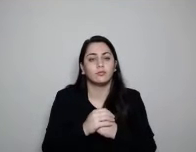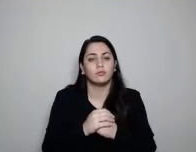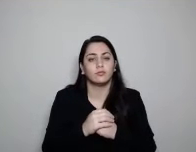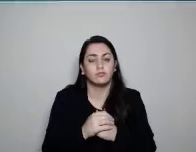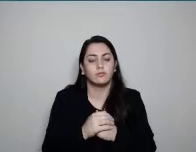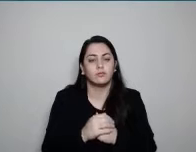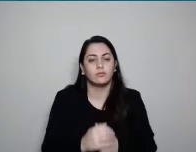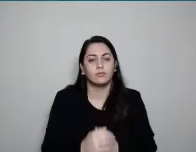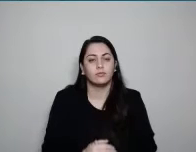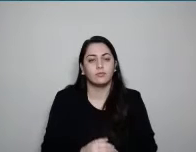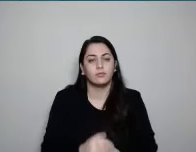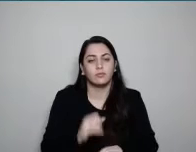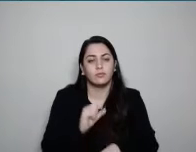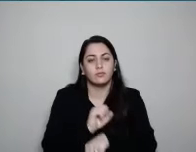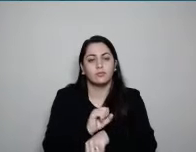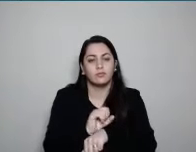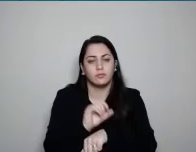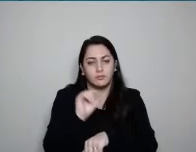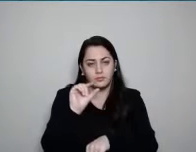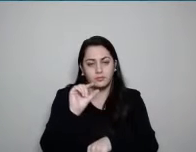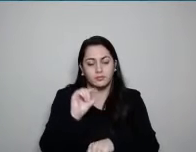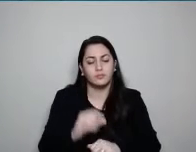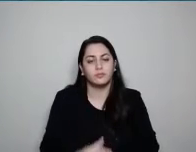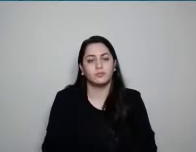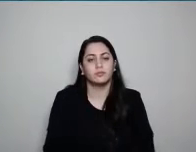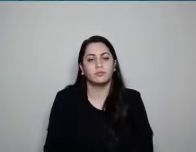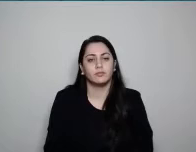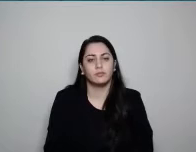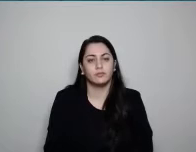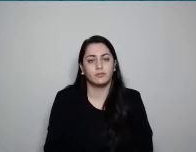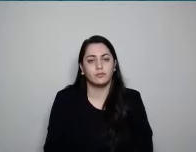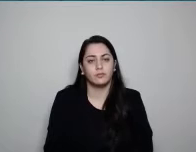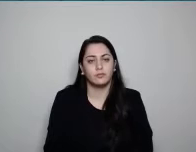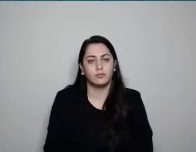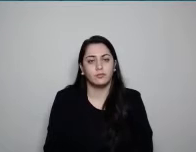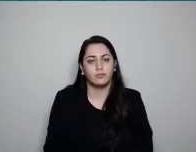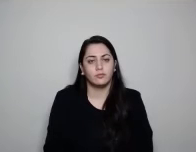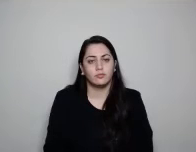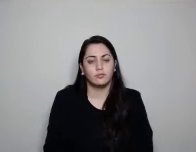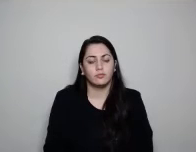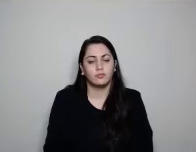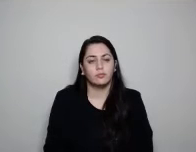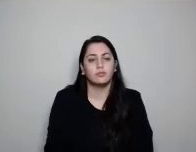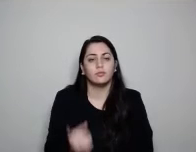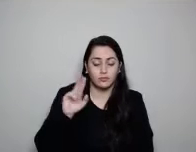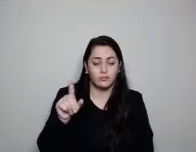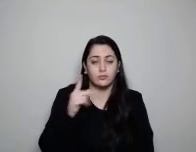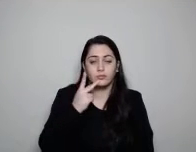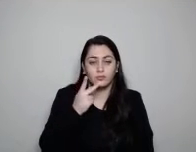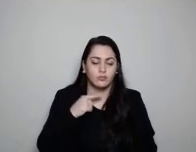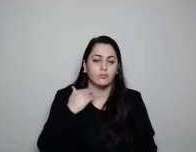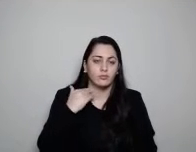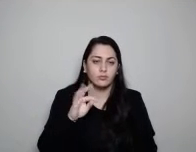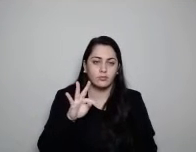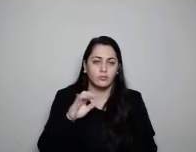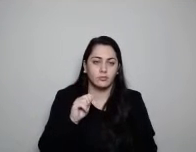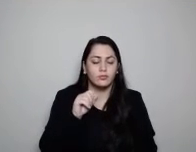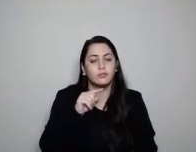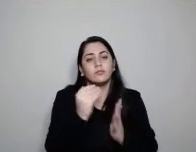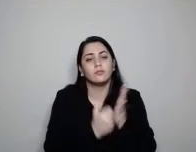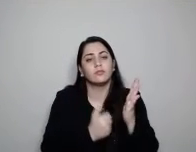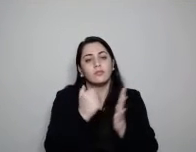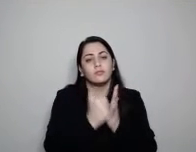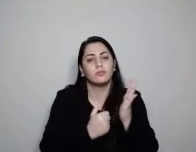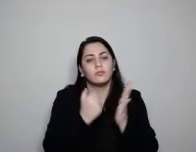E nesse caso, a parte autora alega que possui uma conta bancária com a parte ré e que vem sofrendo descontos de tarifas